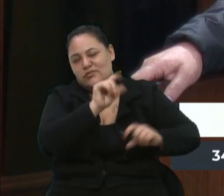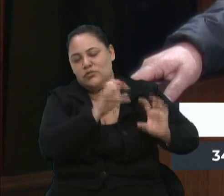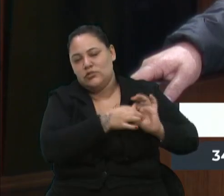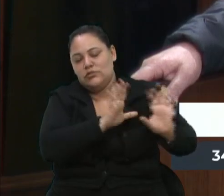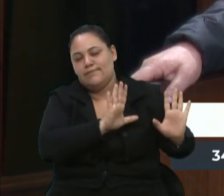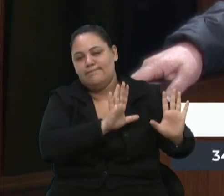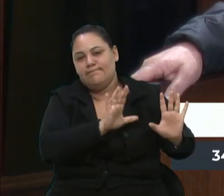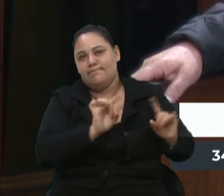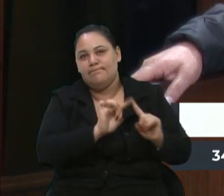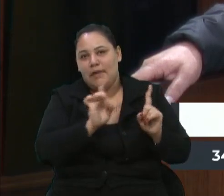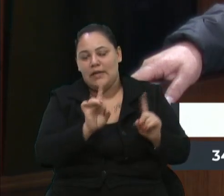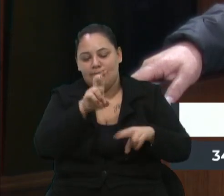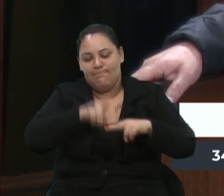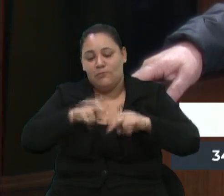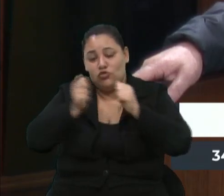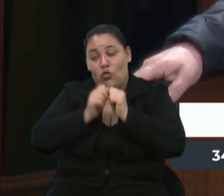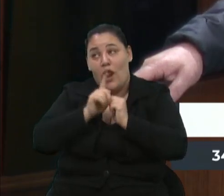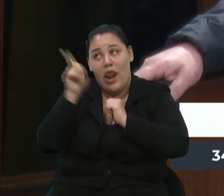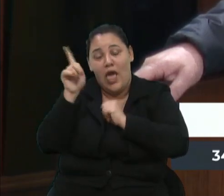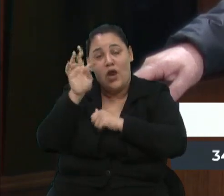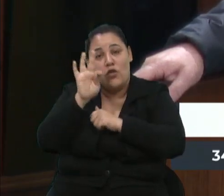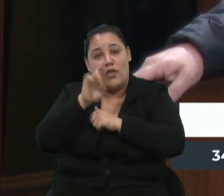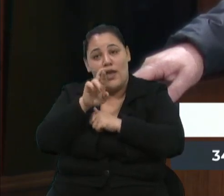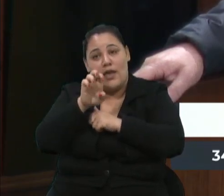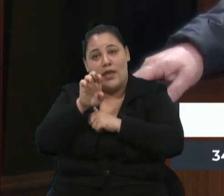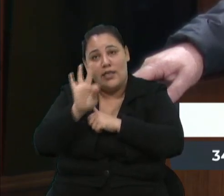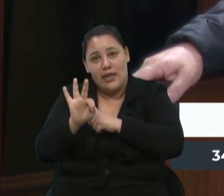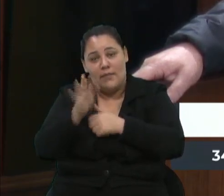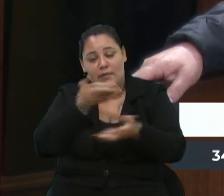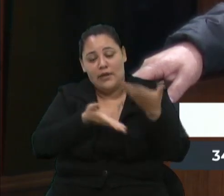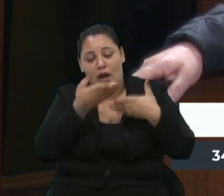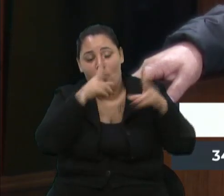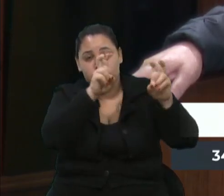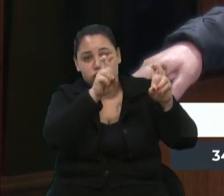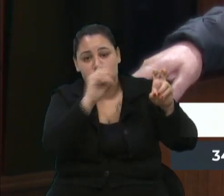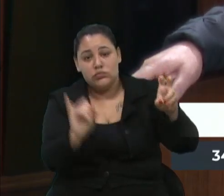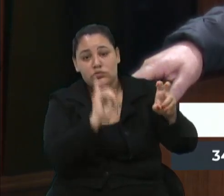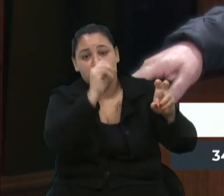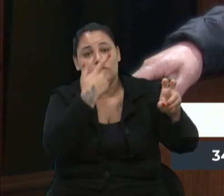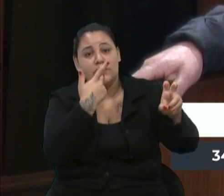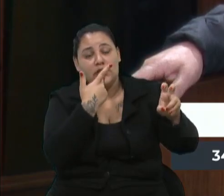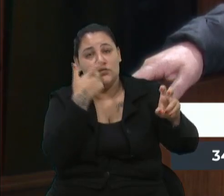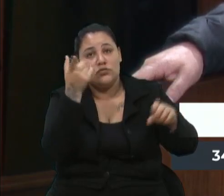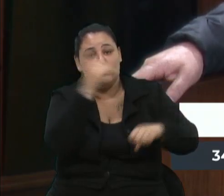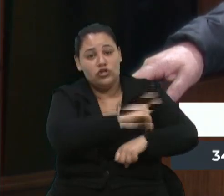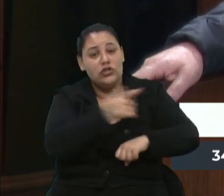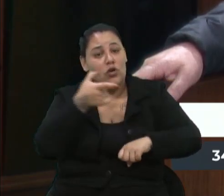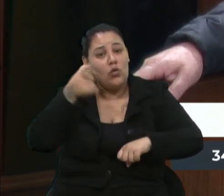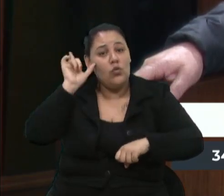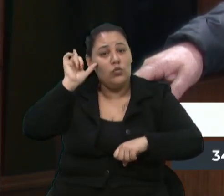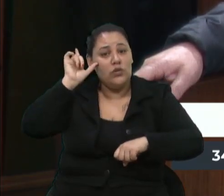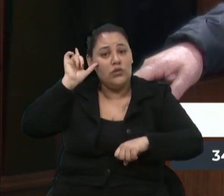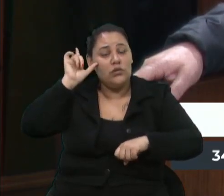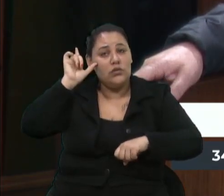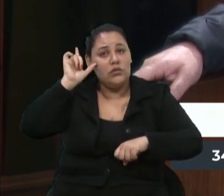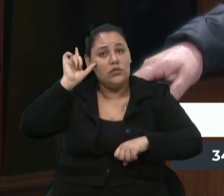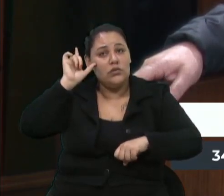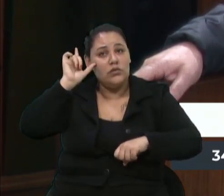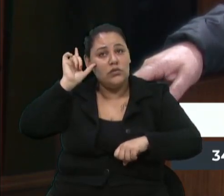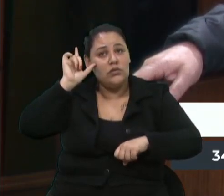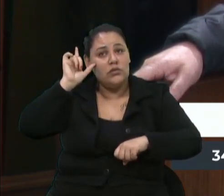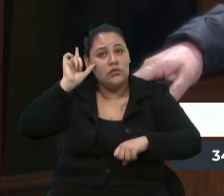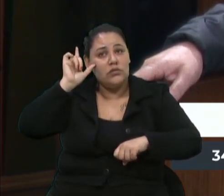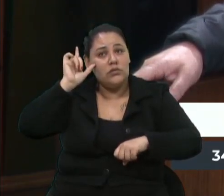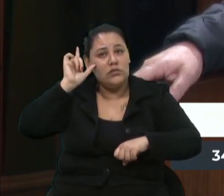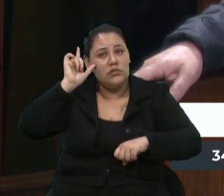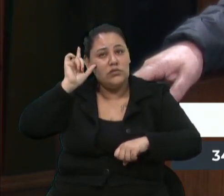sentar lá no TRT para tratar desse assunto. Importante dizer que no dia de ontem, isso foi lá